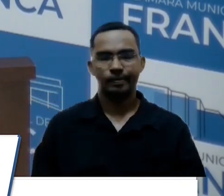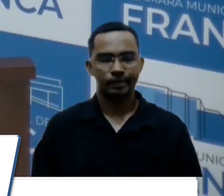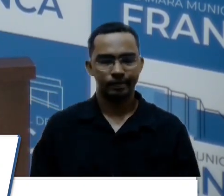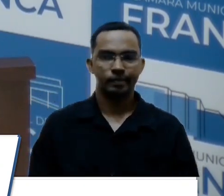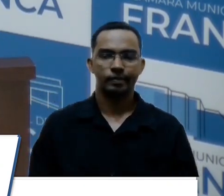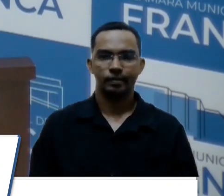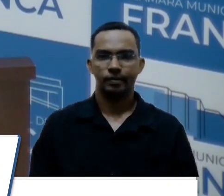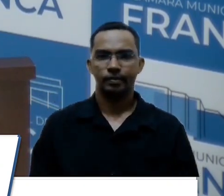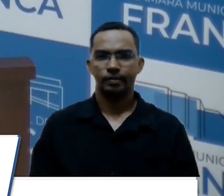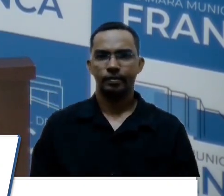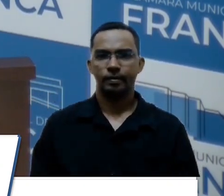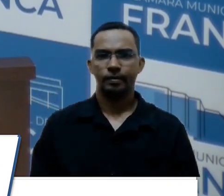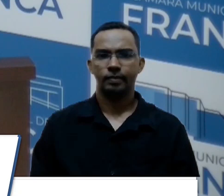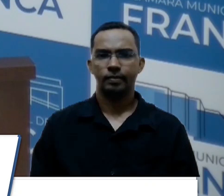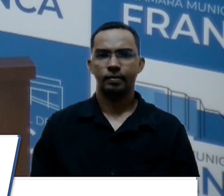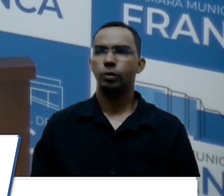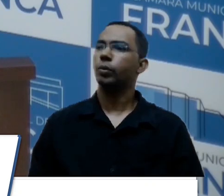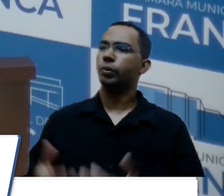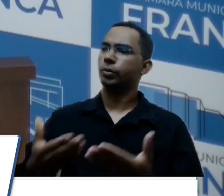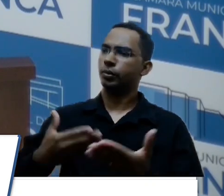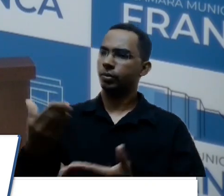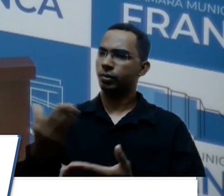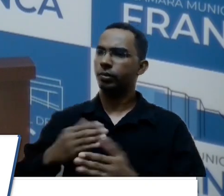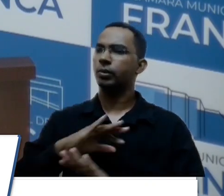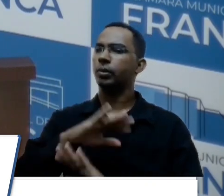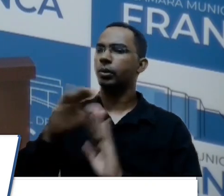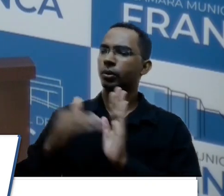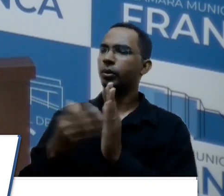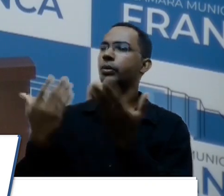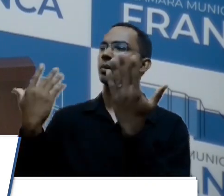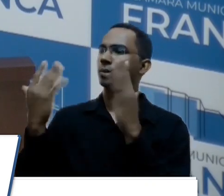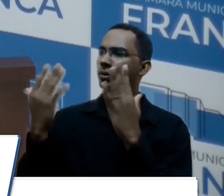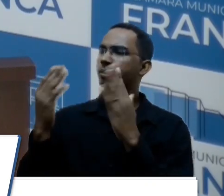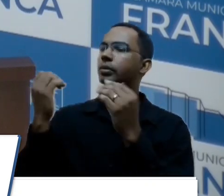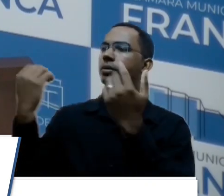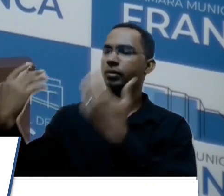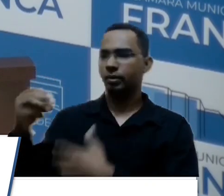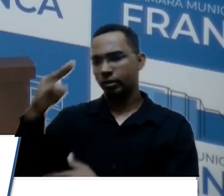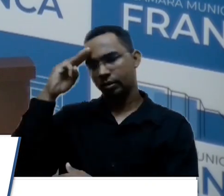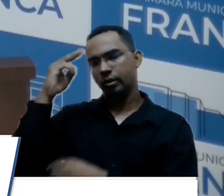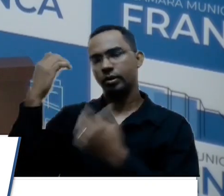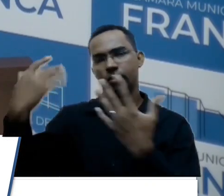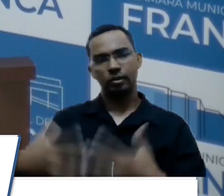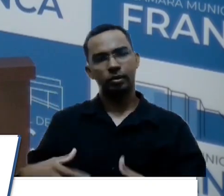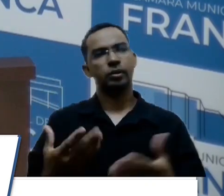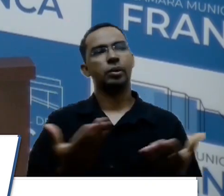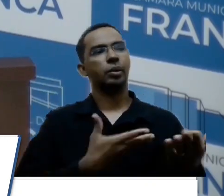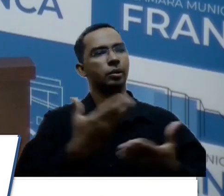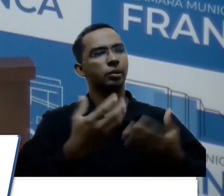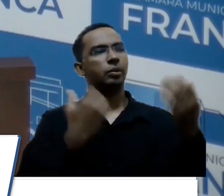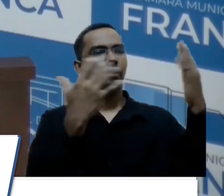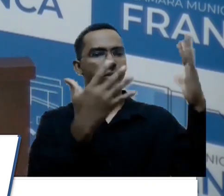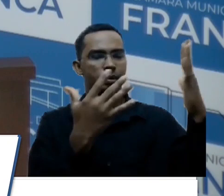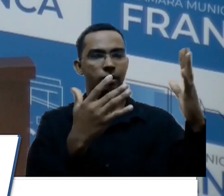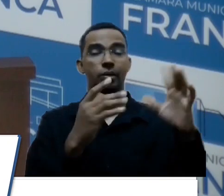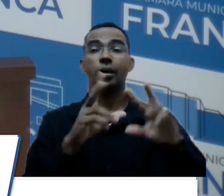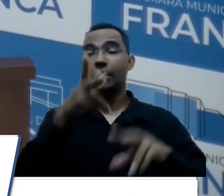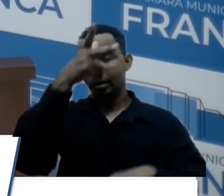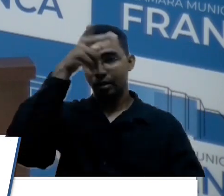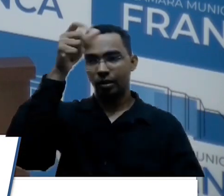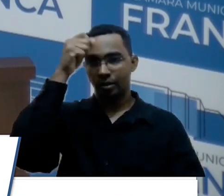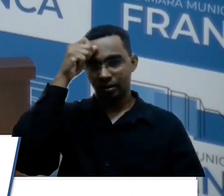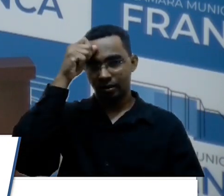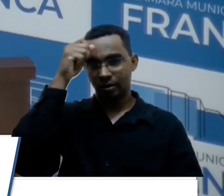Os servidores estão todos de parabéns, a Lourdinha já falou aqui, muito bem dos servidores. A prefeitura tem